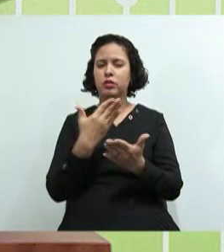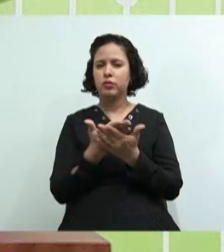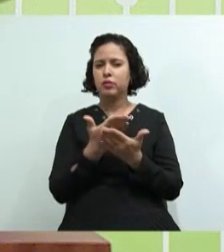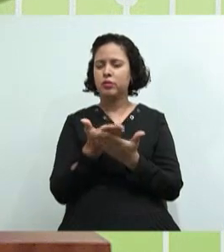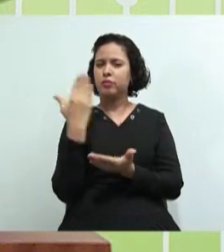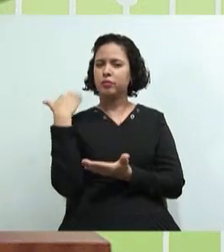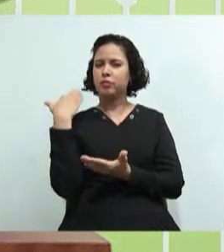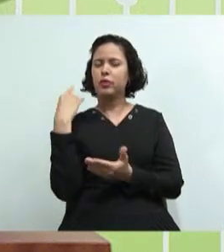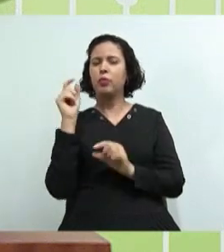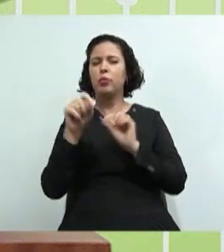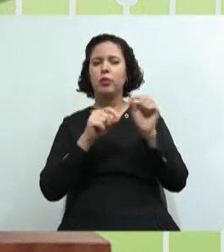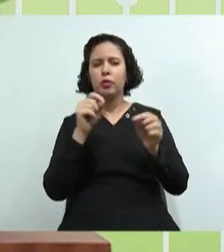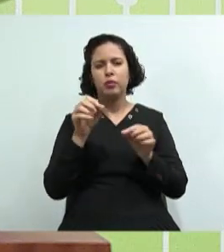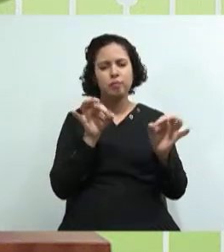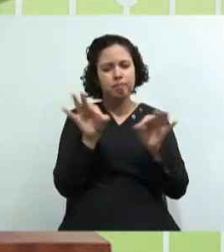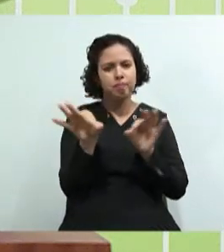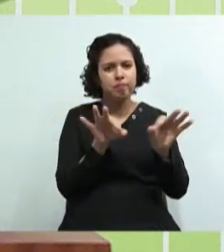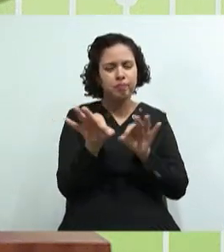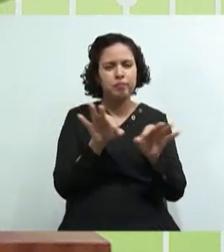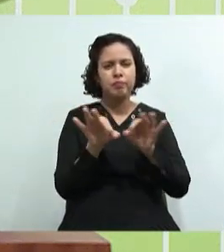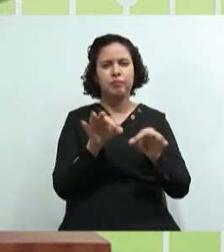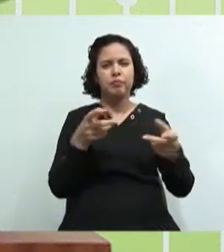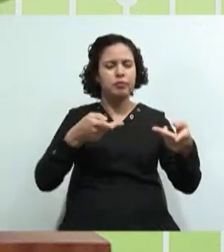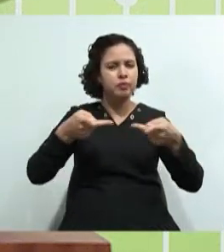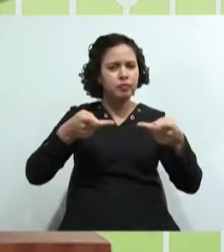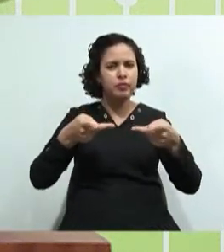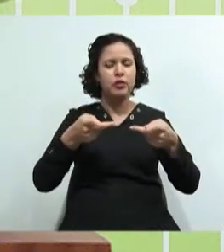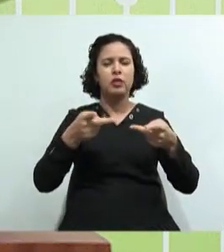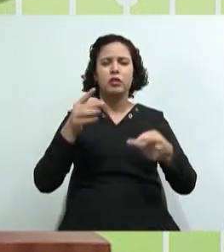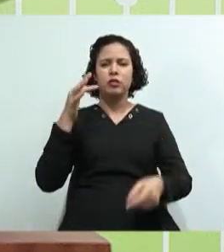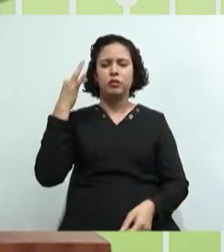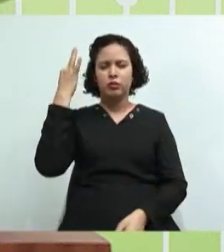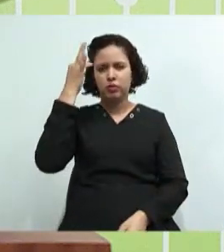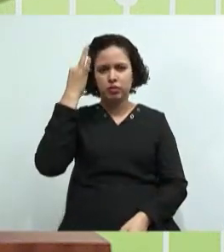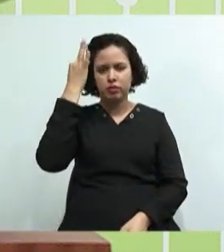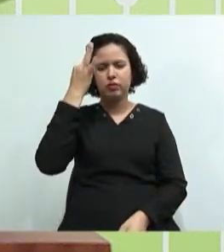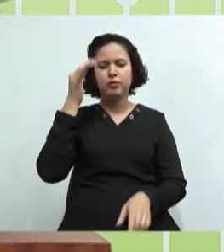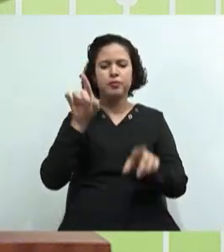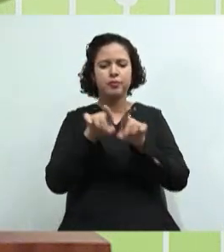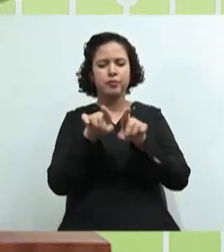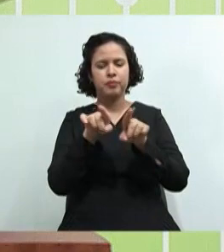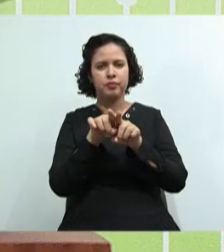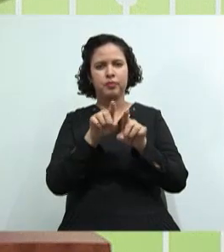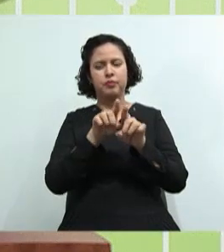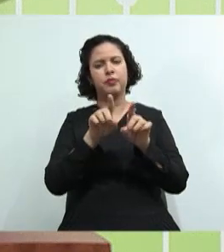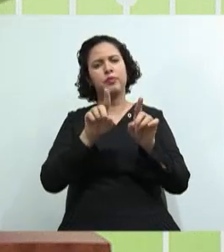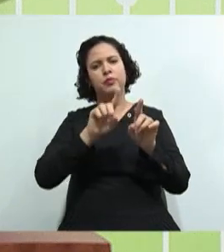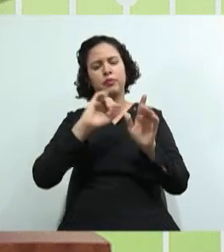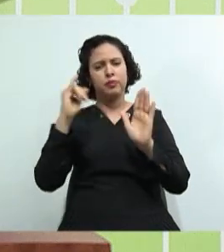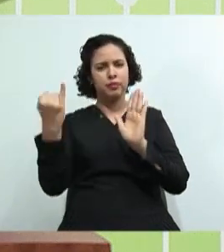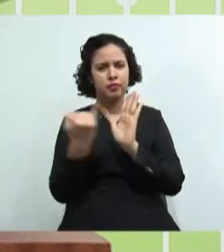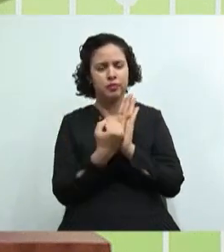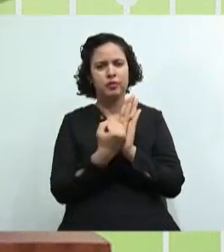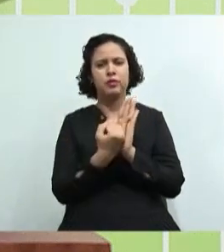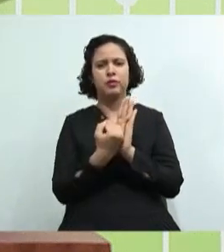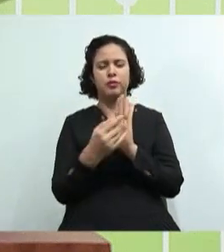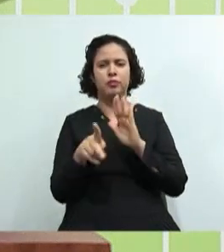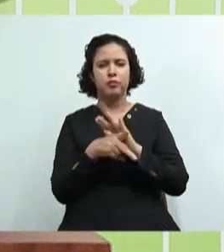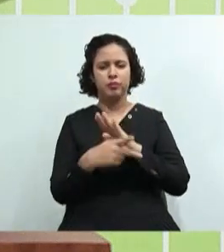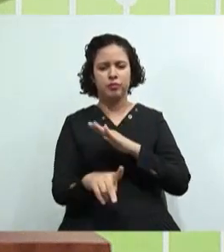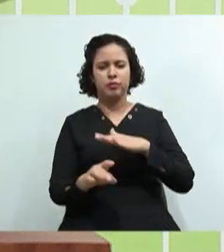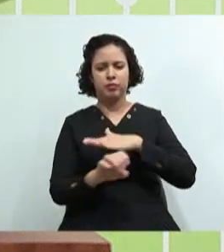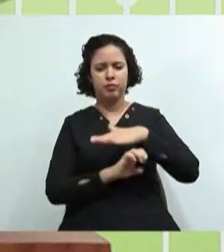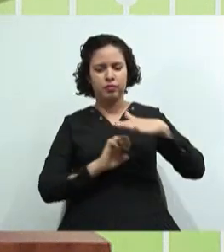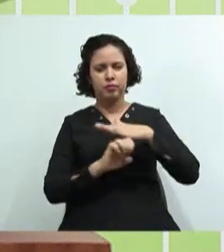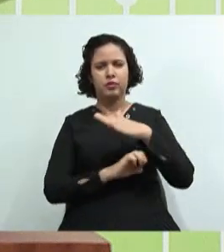planejamento, conhecemos a história do planejamento, as filosofias, falamos também da identidade organizacional, não é verdade? Que